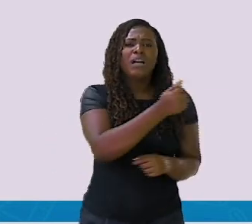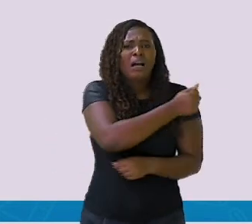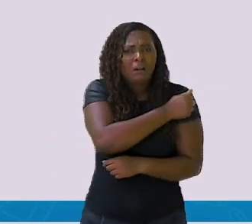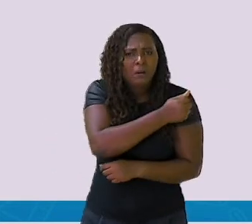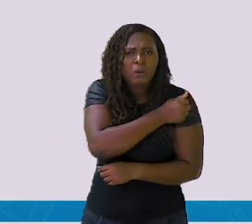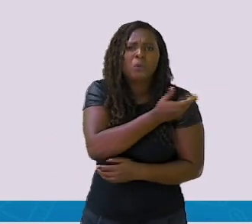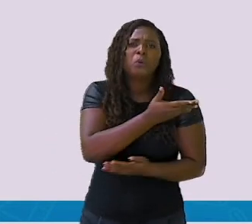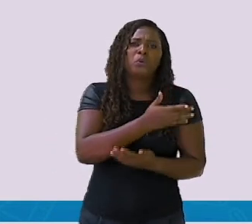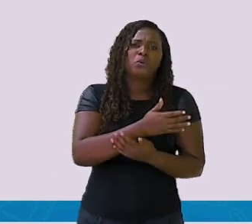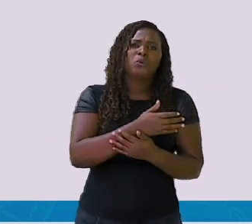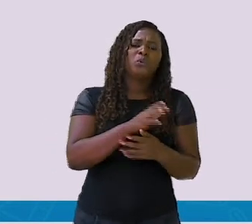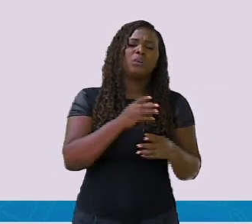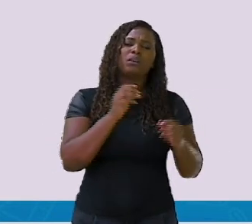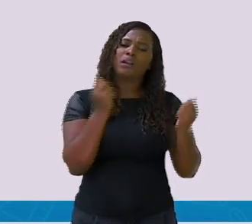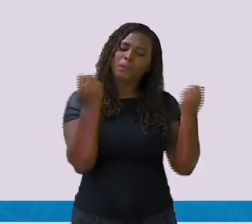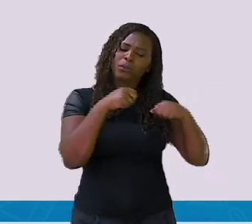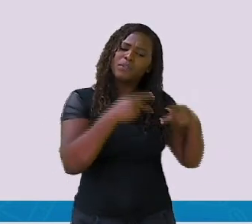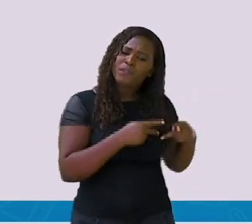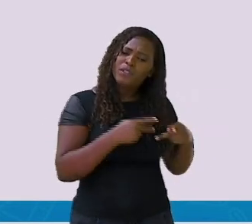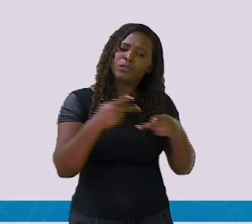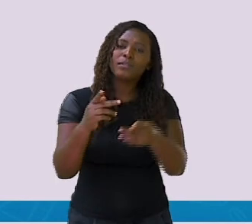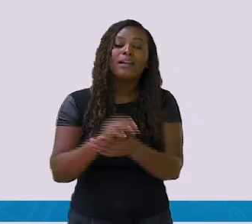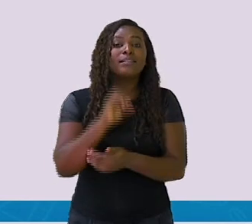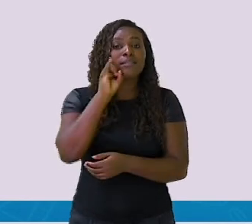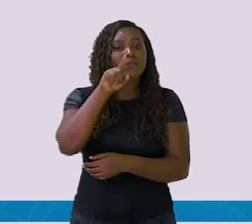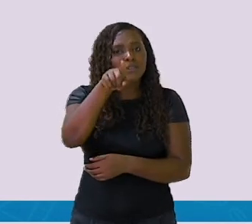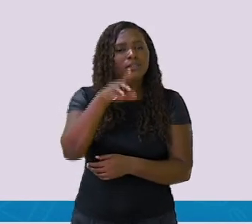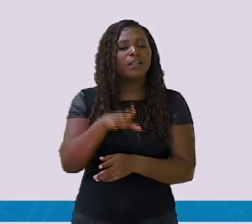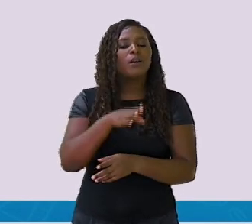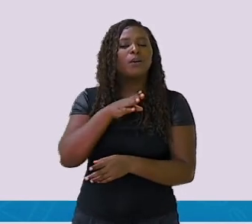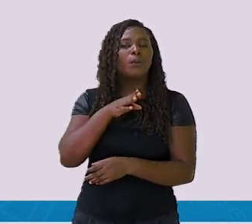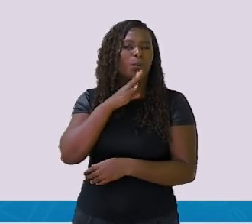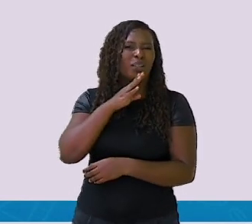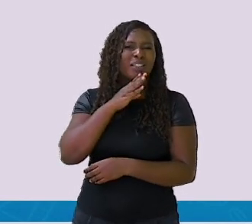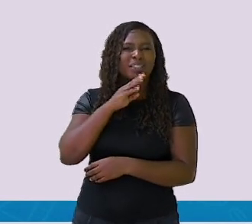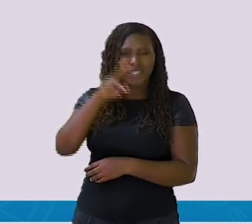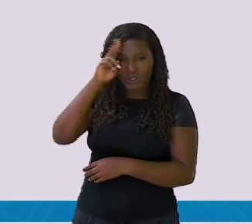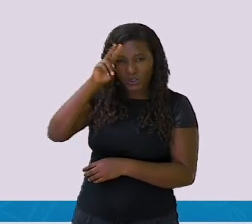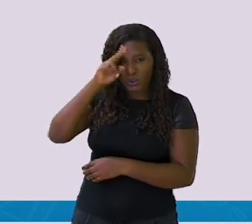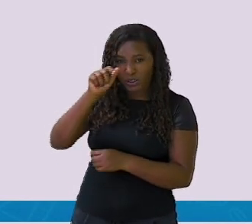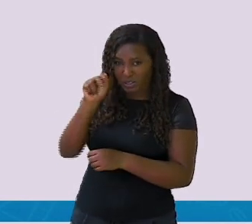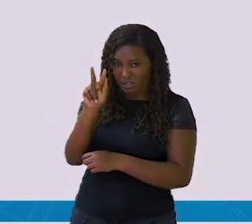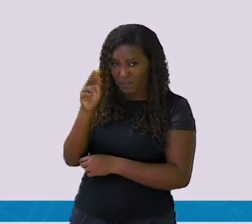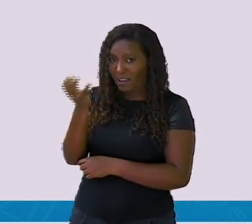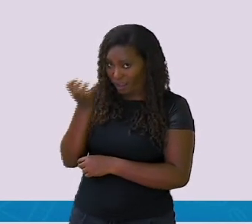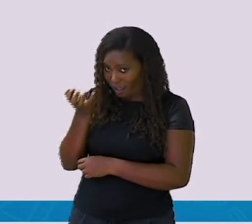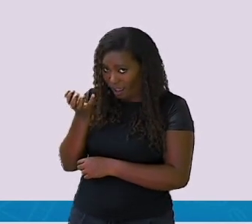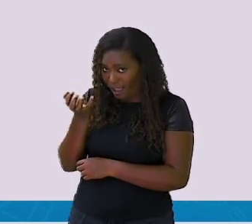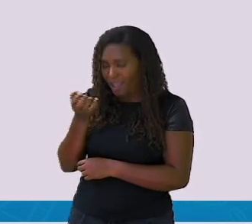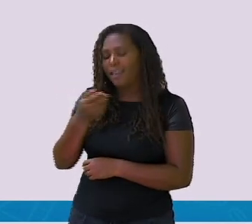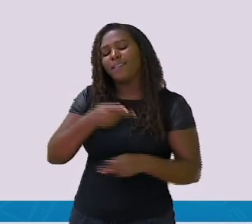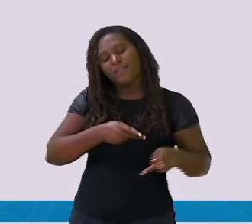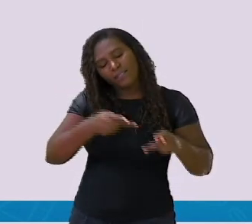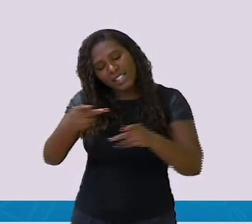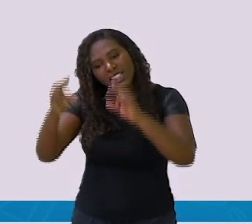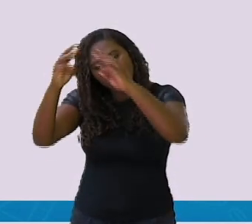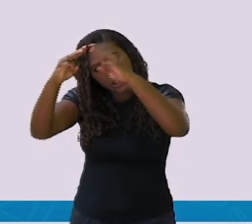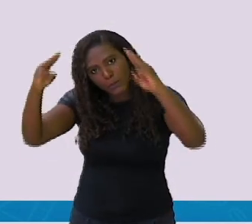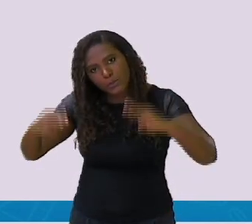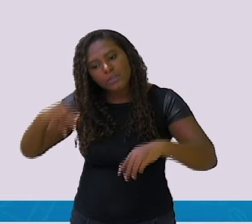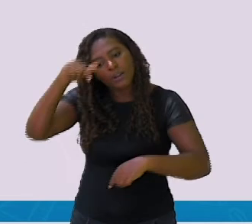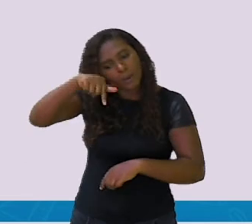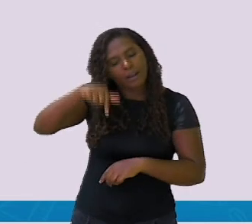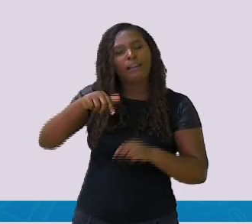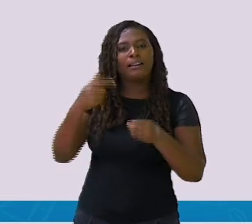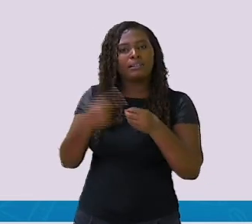um pouco mais sobre a história de Governador Valadares, a gente tem aí o Museu da Cidade, então muito importante. E